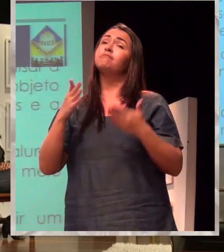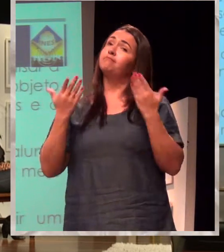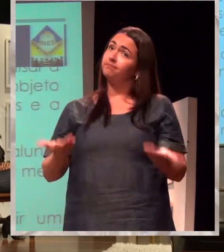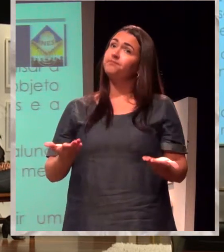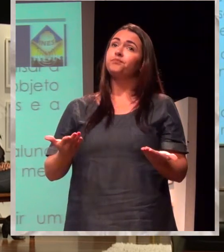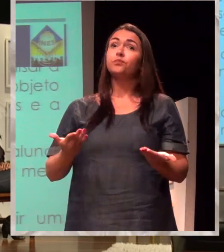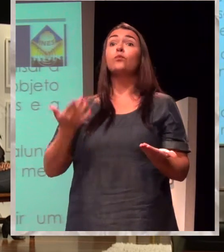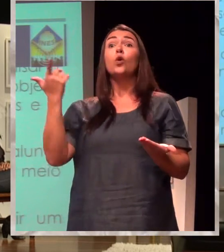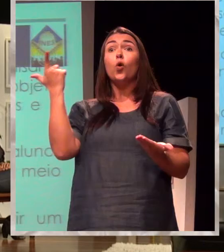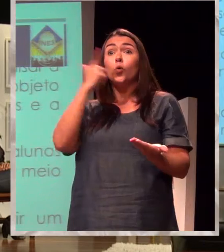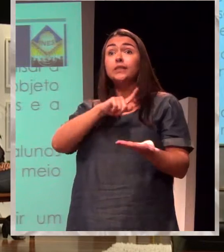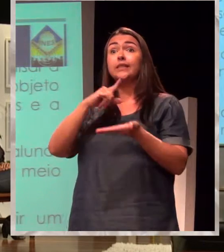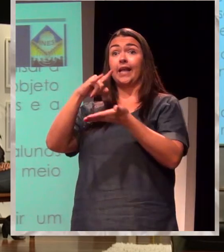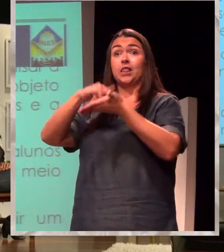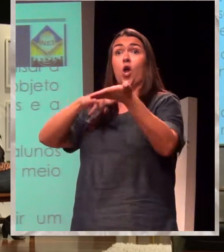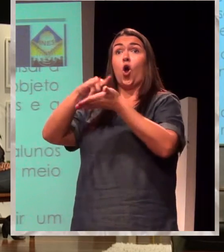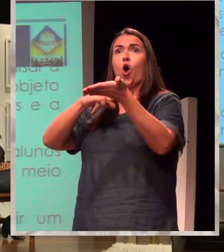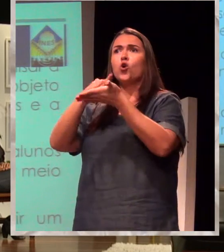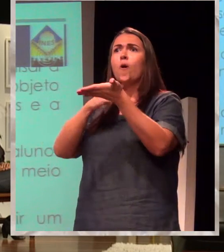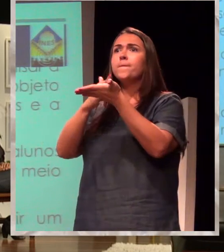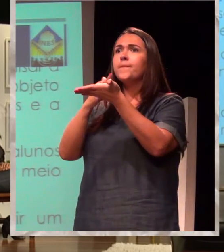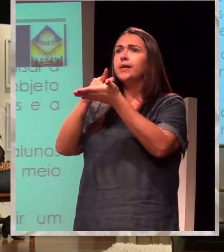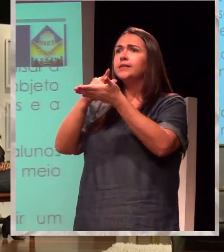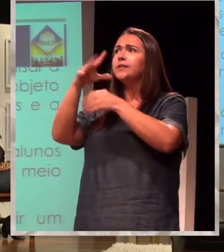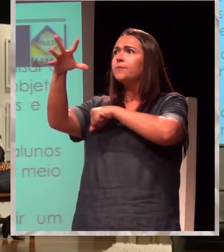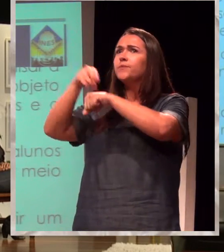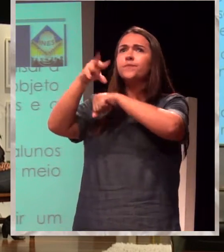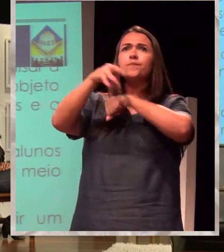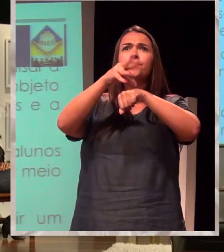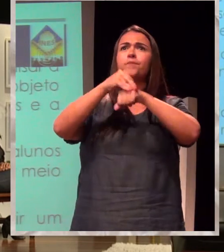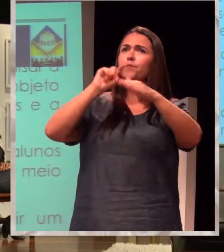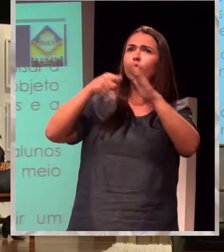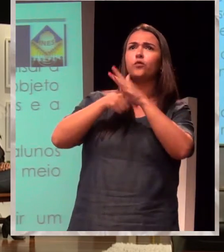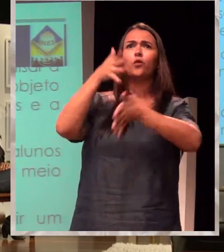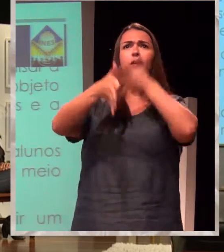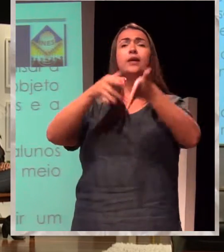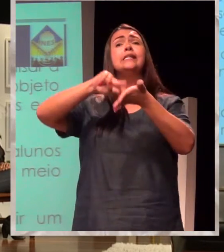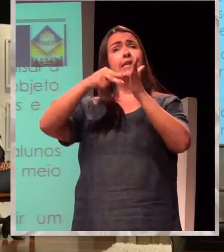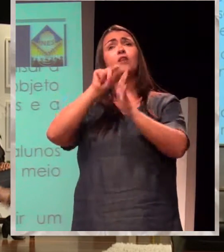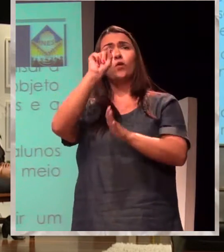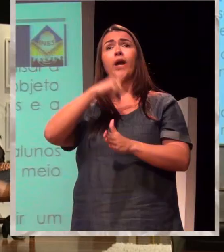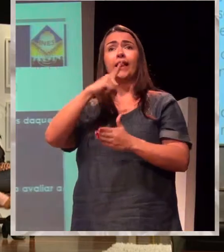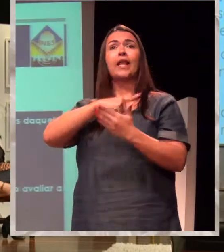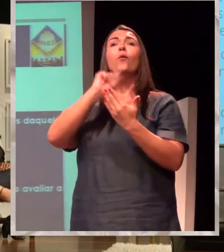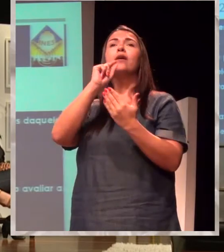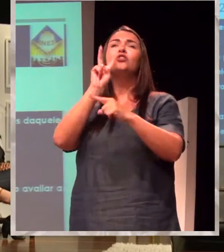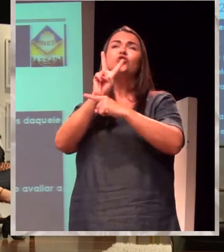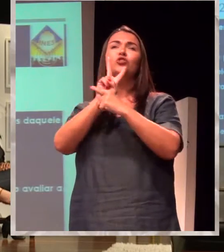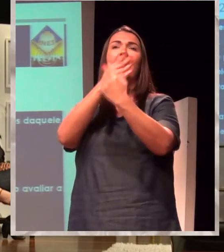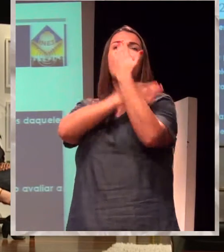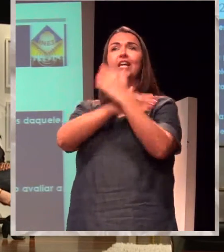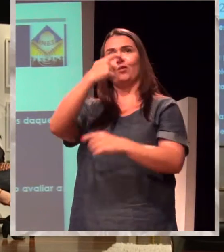Então, conservar um documento como esses, entrevistas em língua de sinais, seria construir um arquivo de memória dos